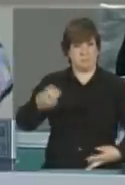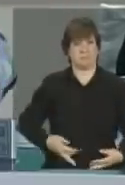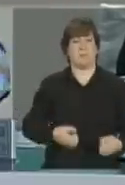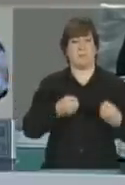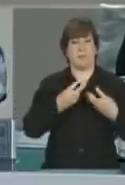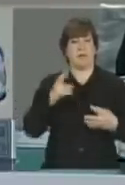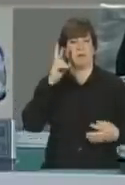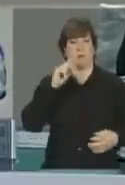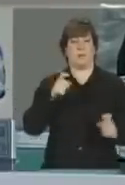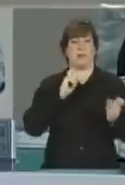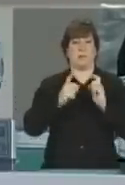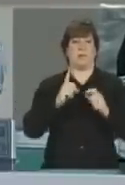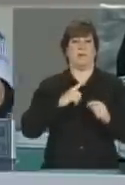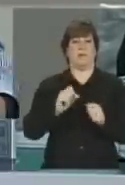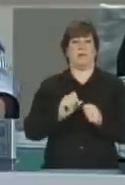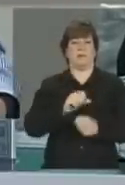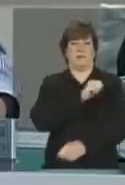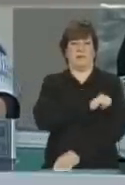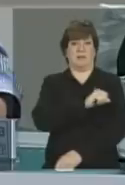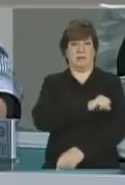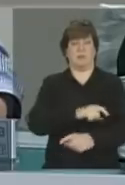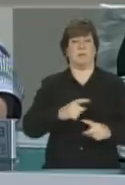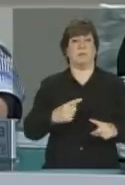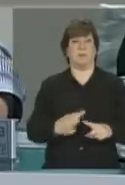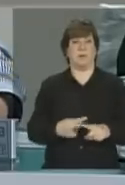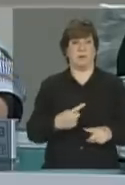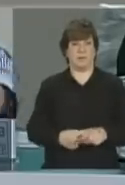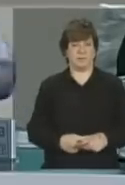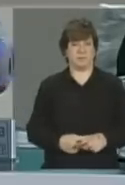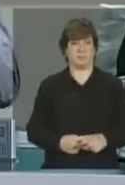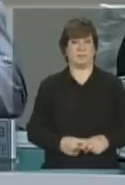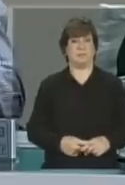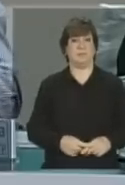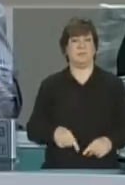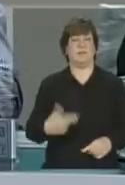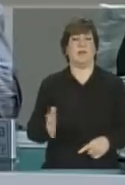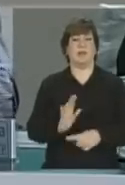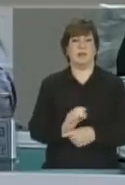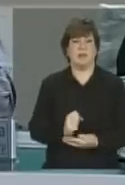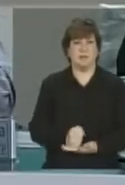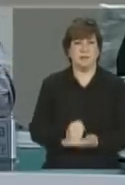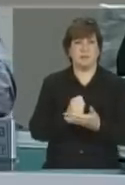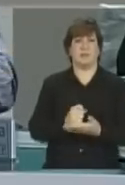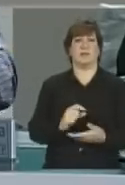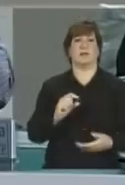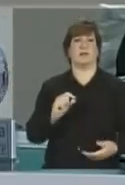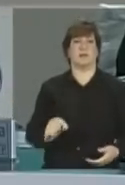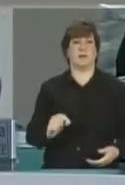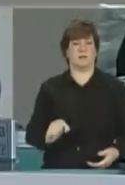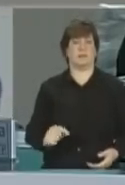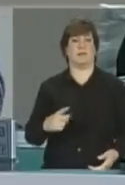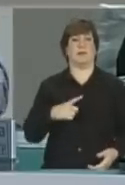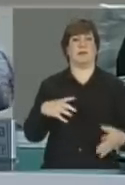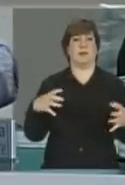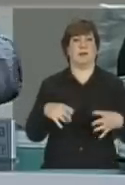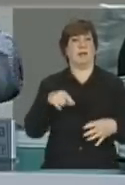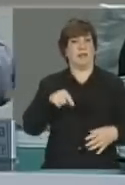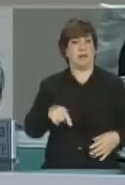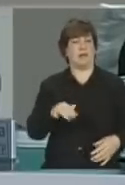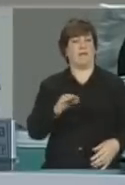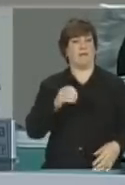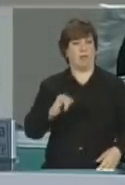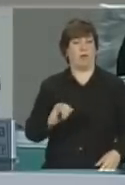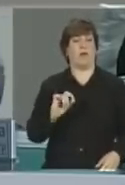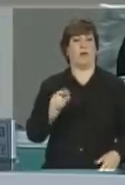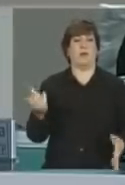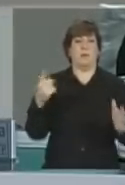no Rio, porque o Potocnik foi questionado sobre isso. Tá? Defendendo o conceito de green economy, ele foi questionado e sobre